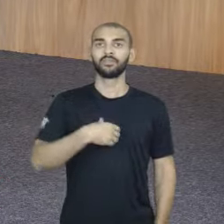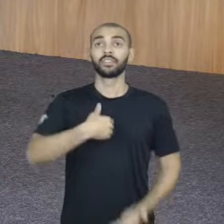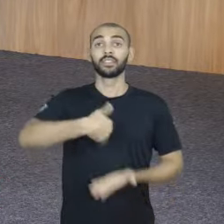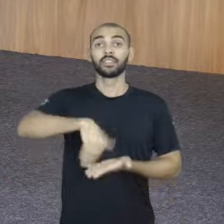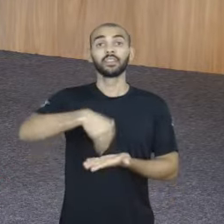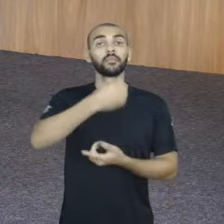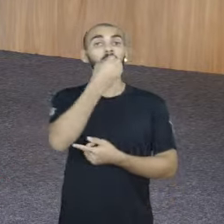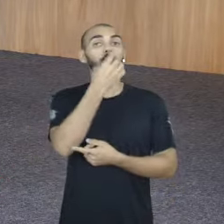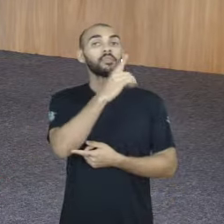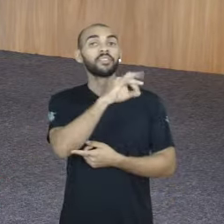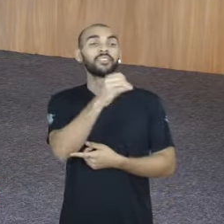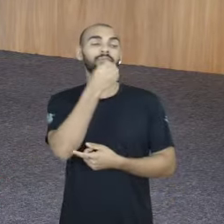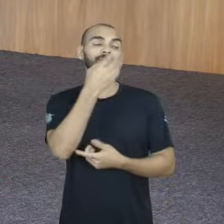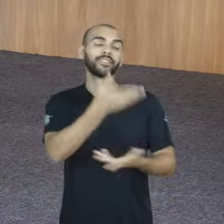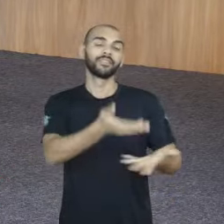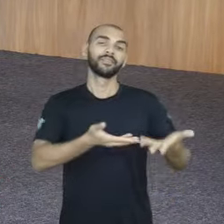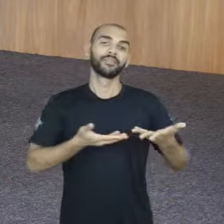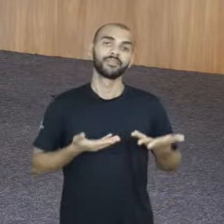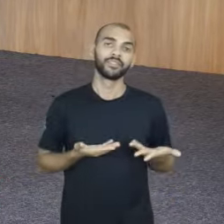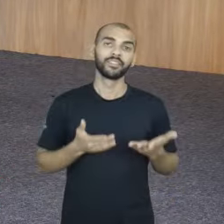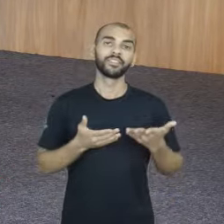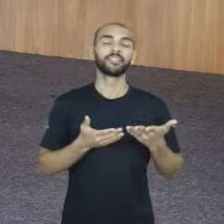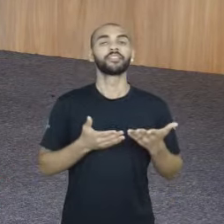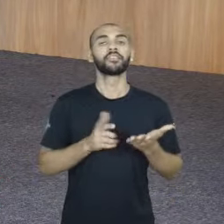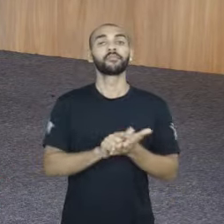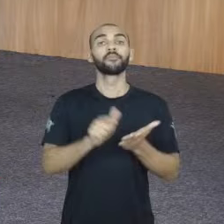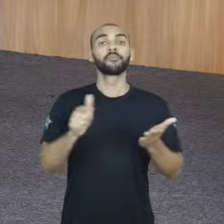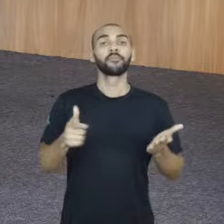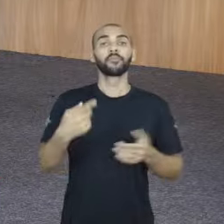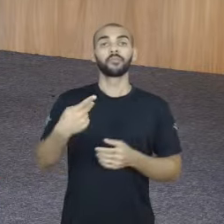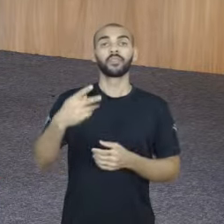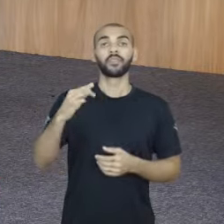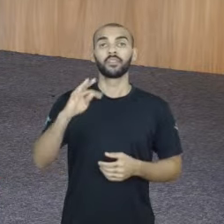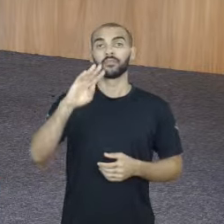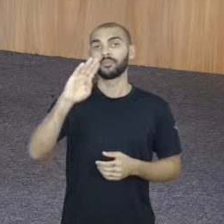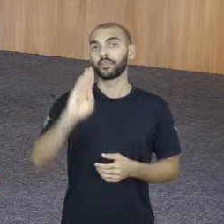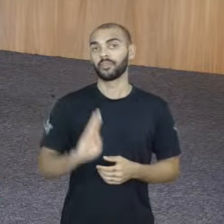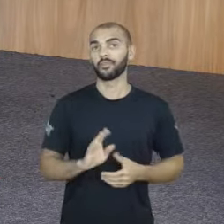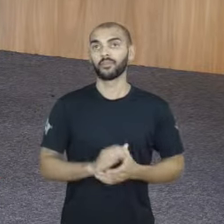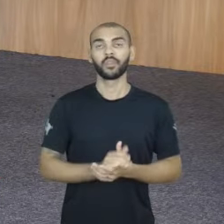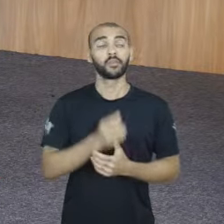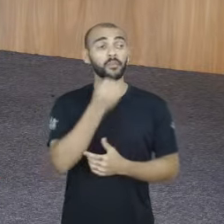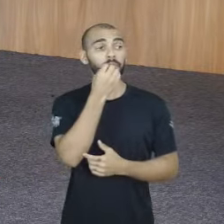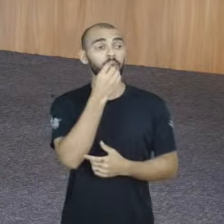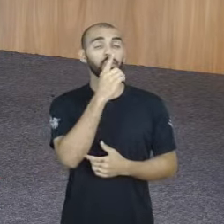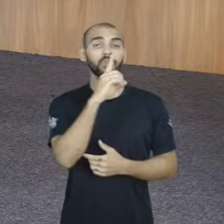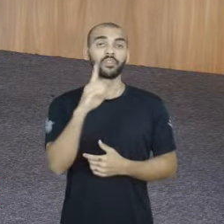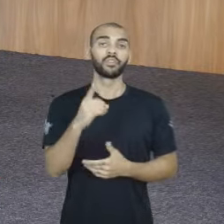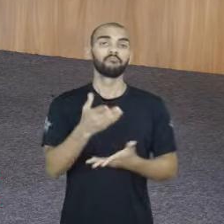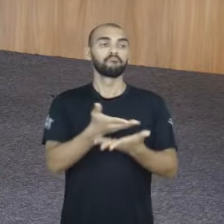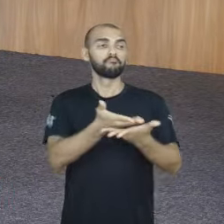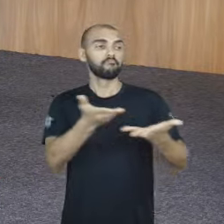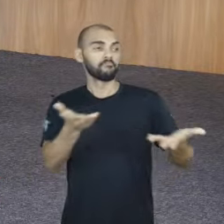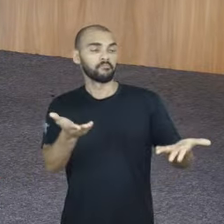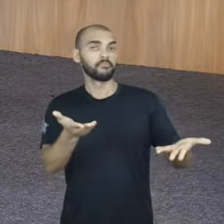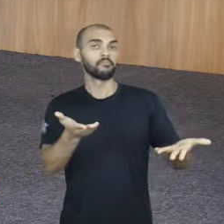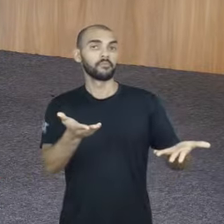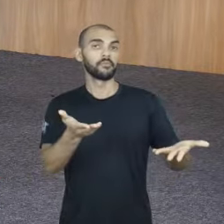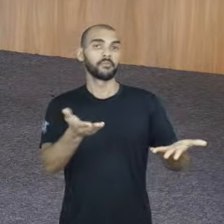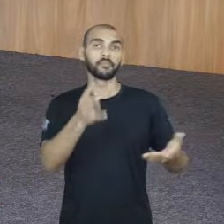vez ao Jornal PT Brasil. Bom dia a todos os espectadores que estão acompanhando aqui a TV PT.